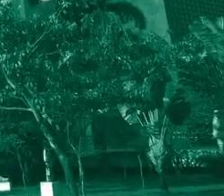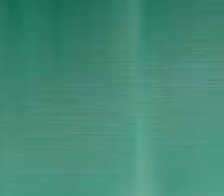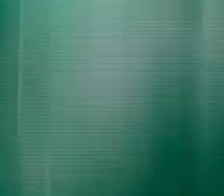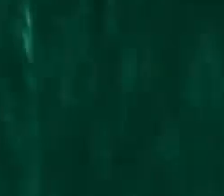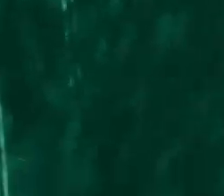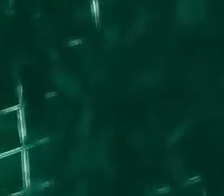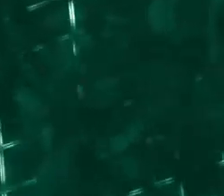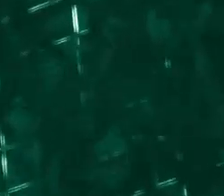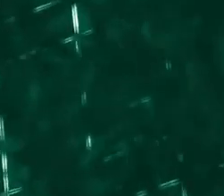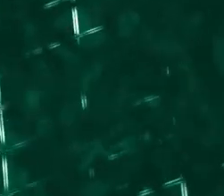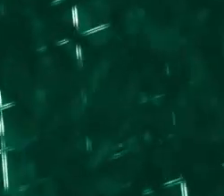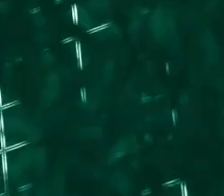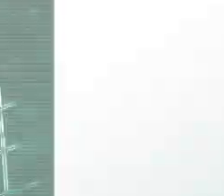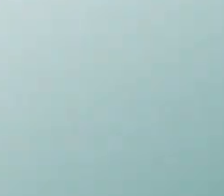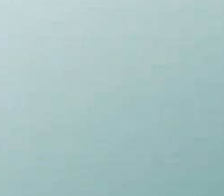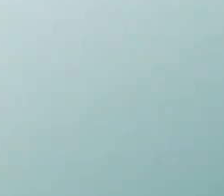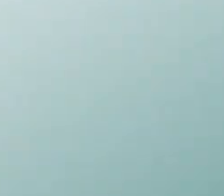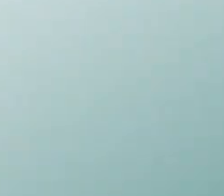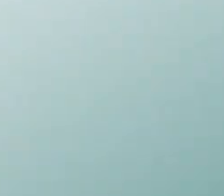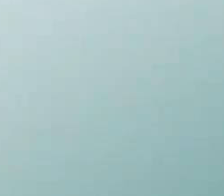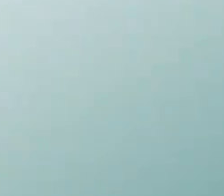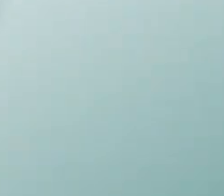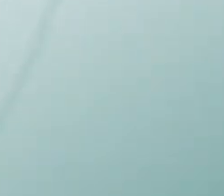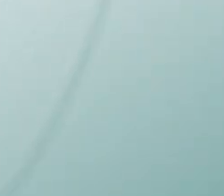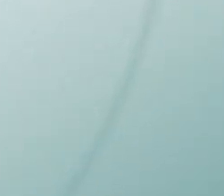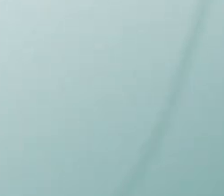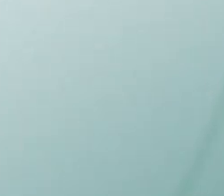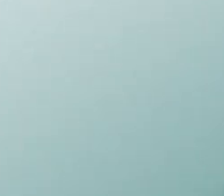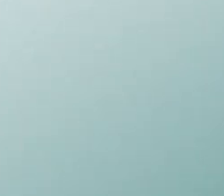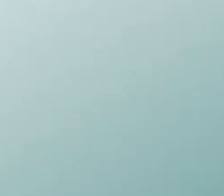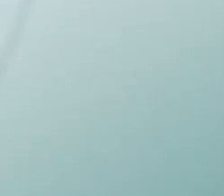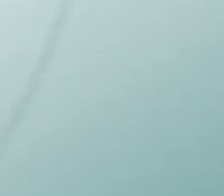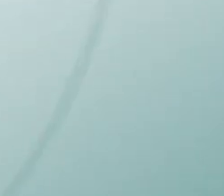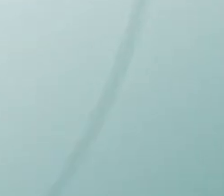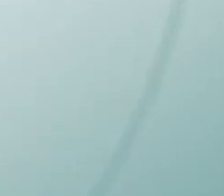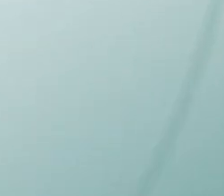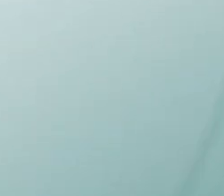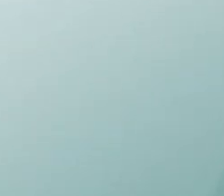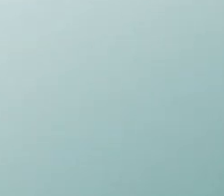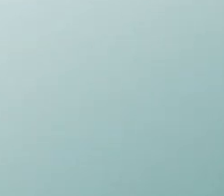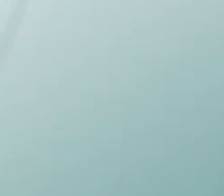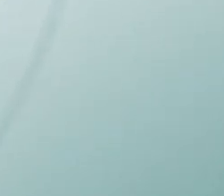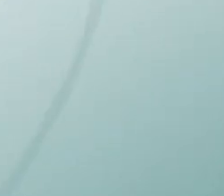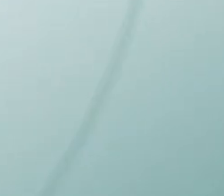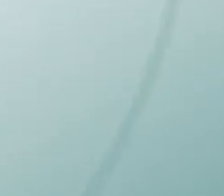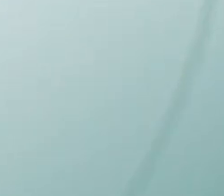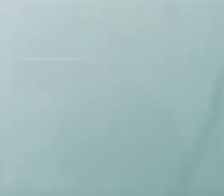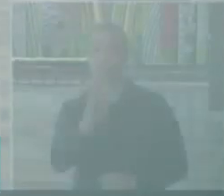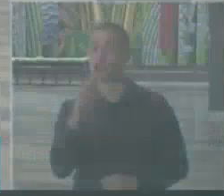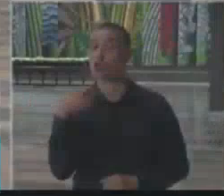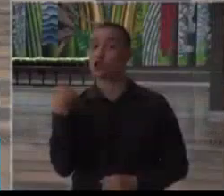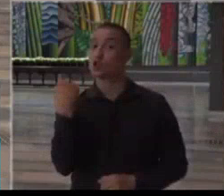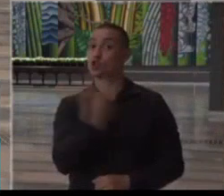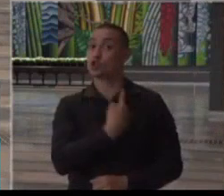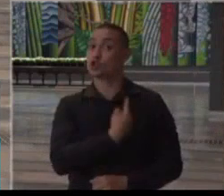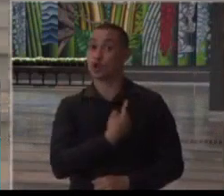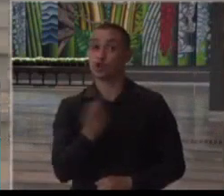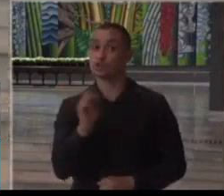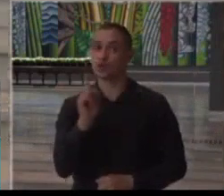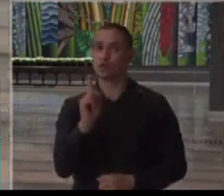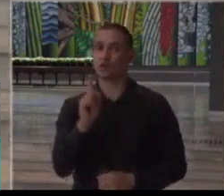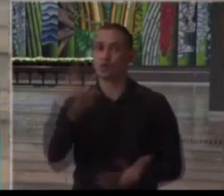O Jornal da Rede Alesp. Tudo sobre o Legislativo do Estado de São Paulo.